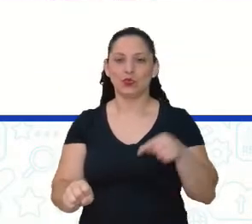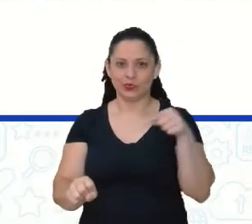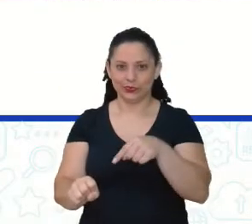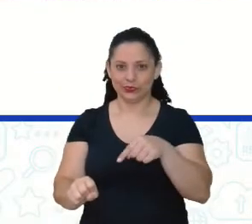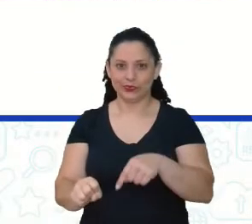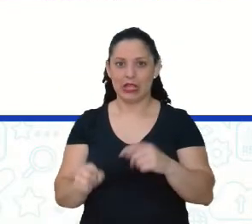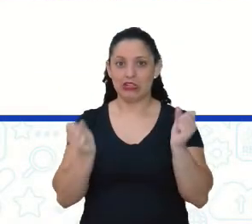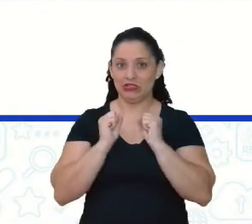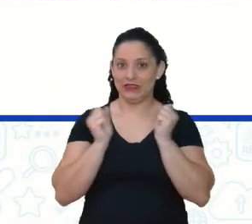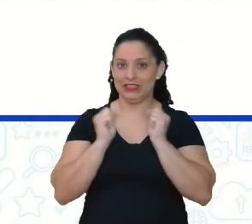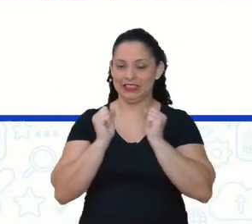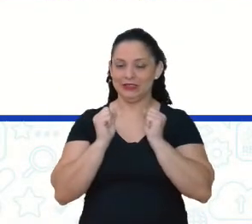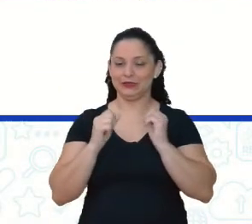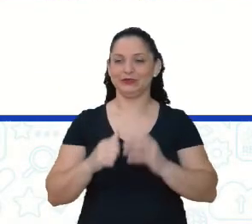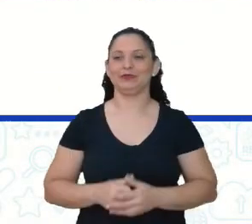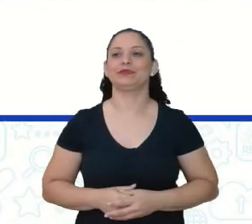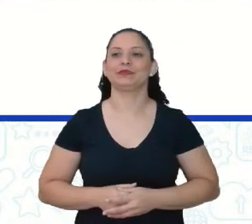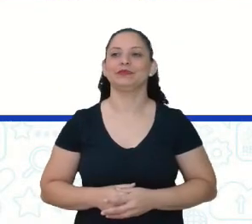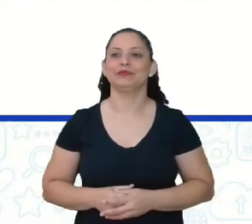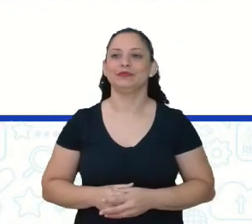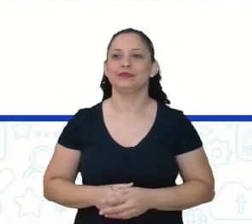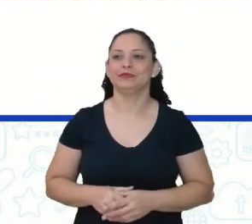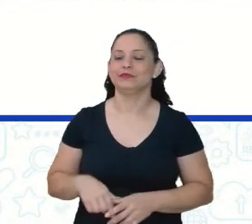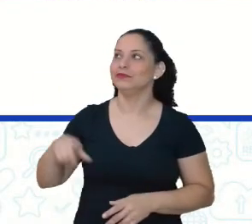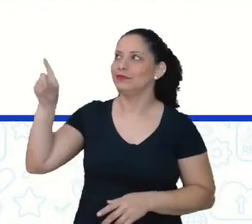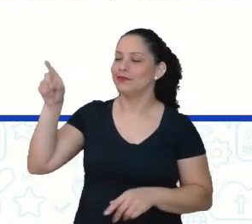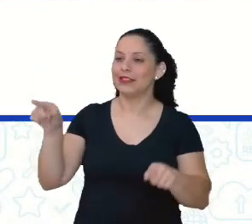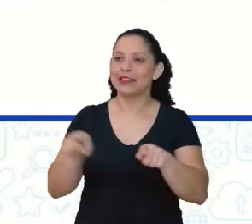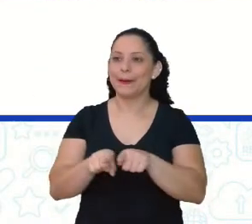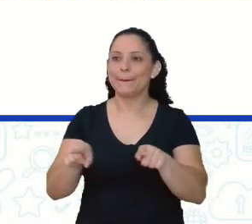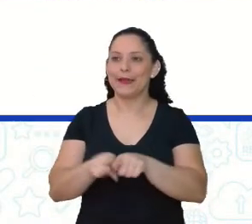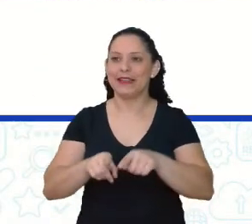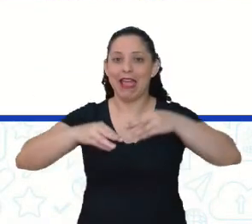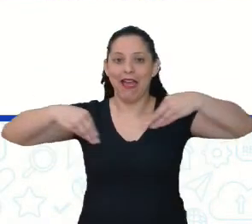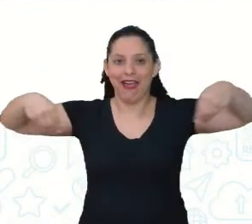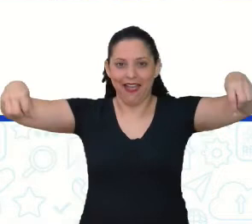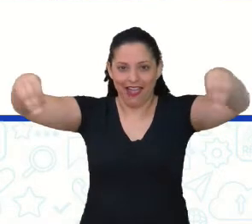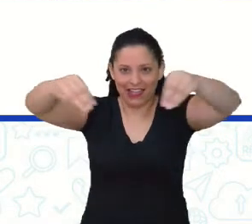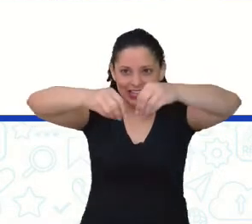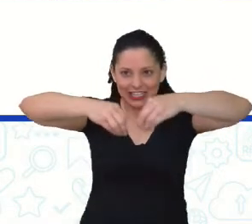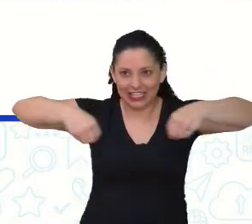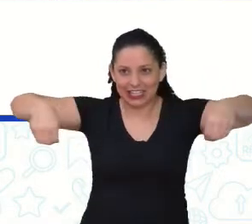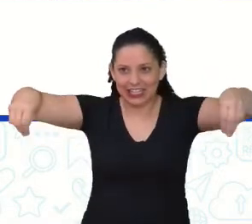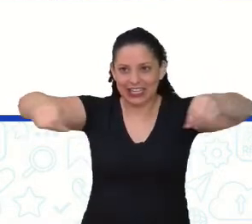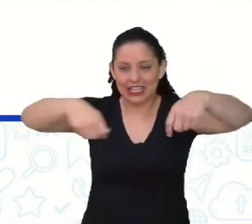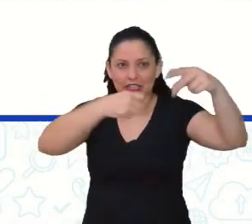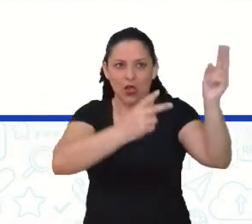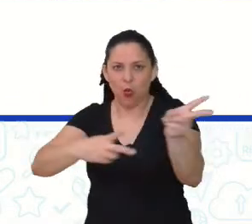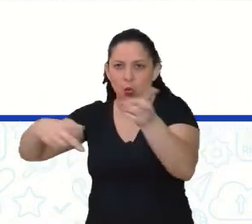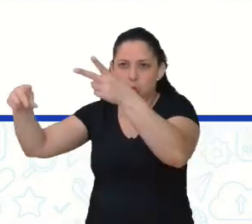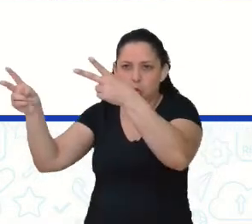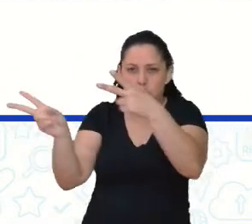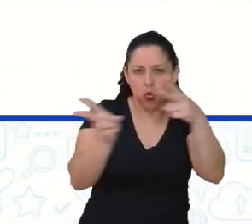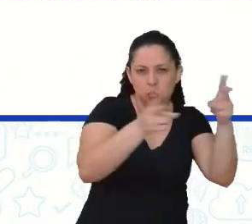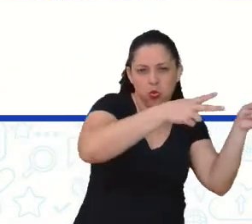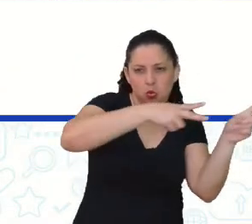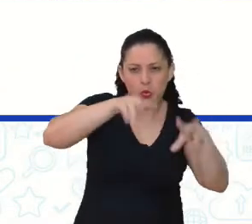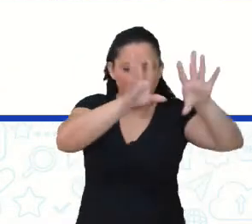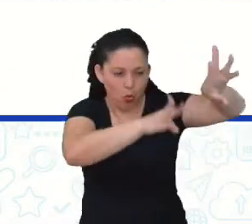tudo mais. E olha aí, tempestades de areia, olha só esse deserto aí,